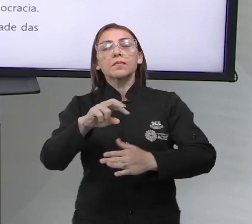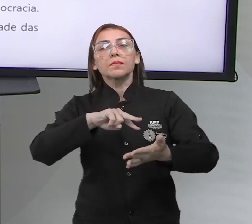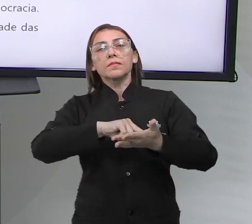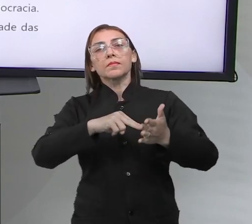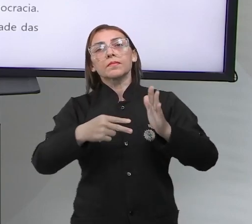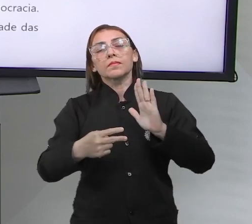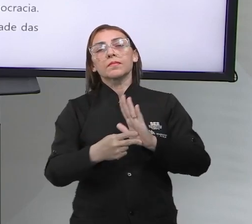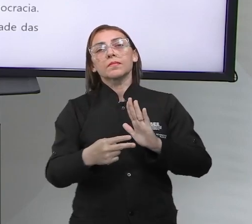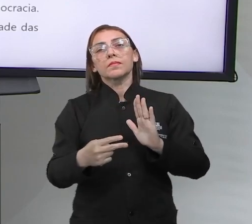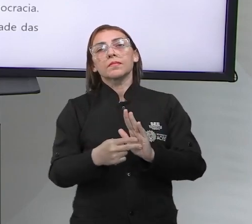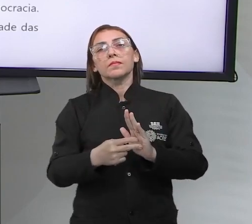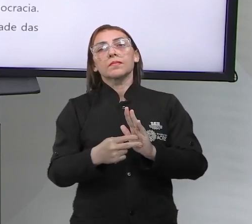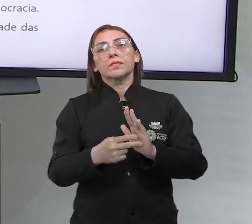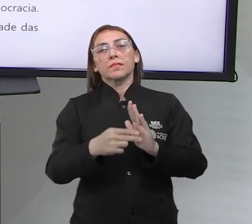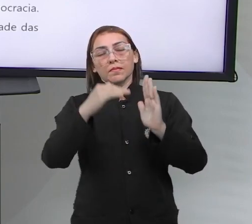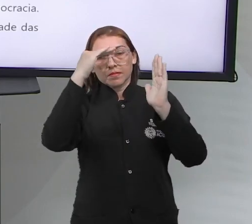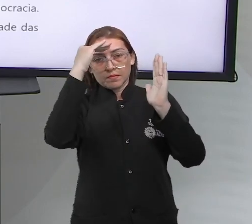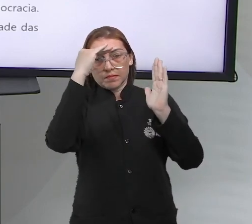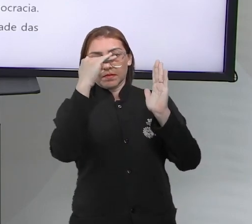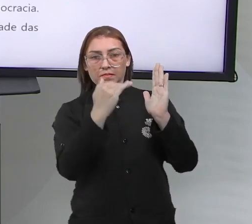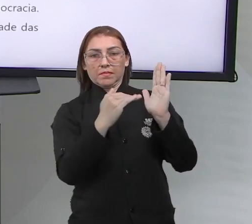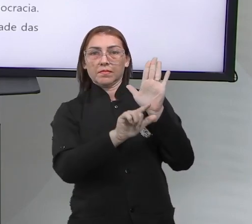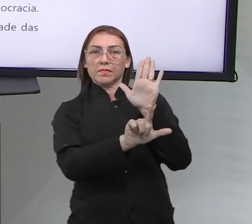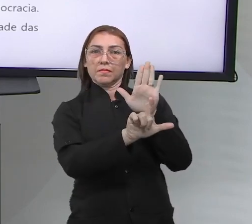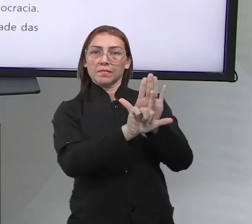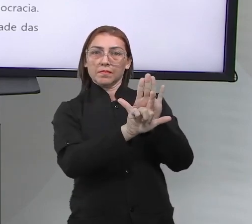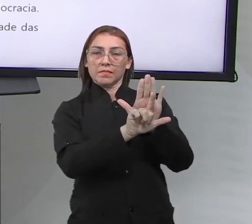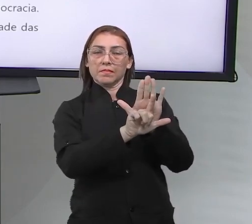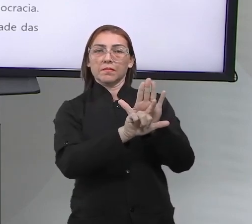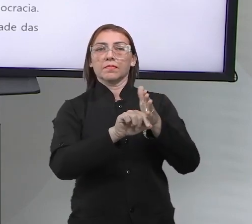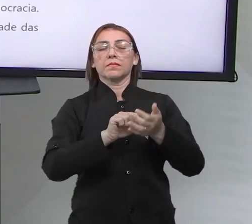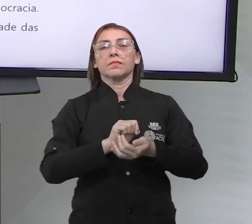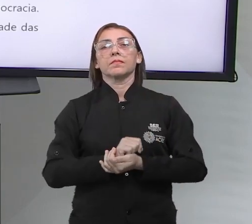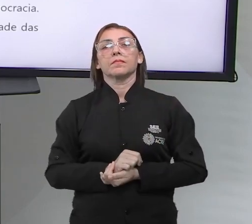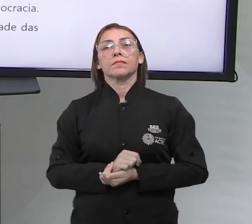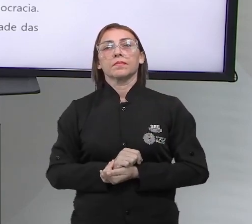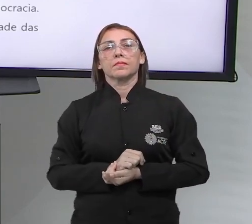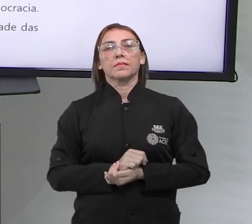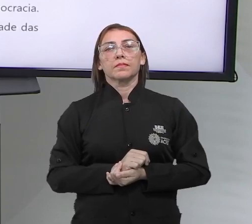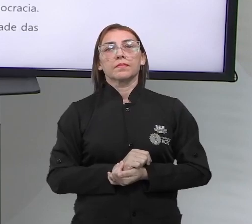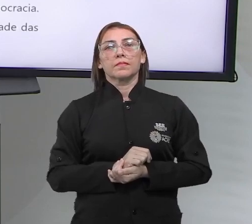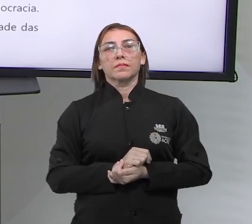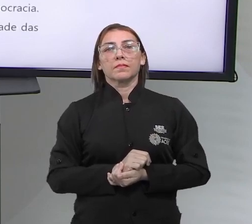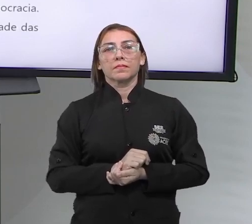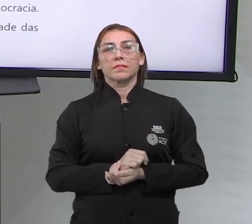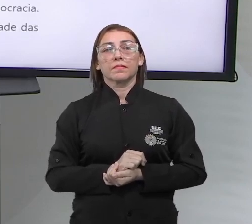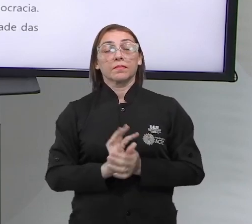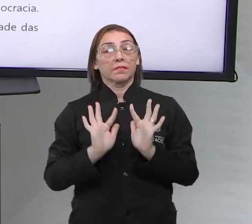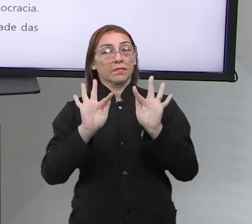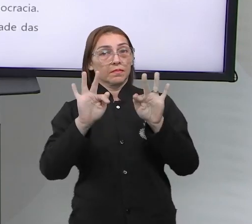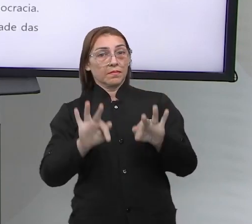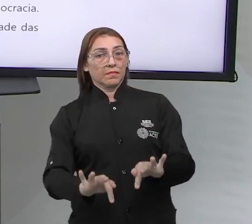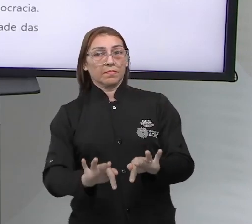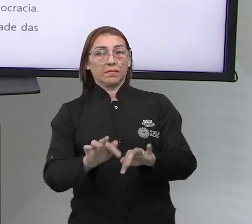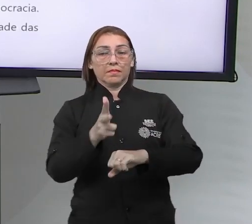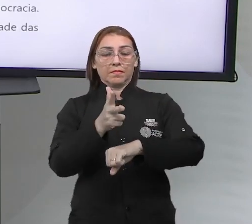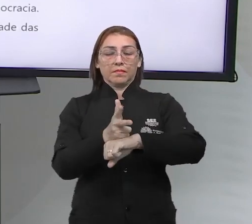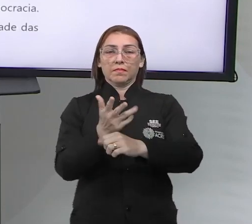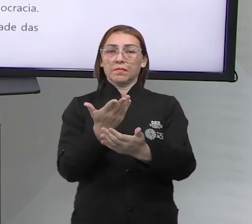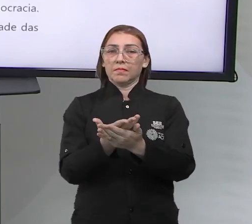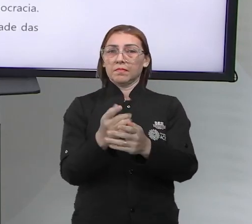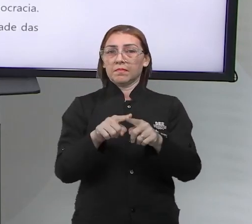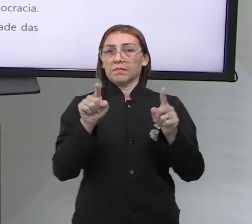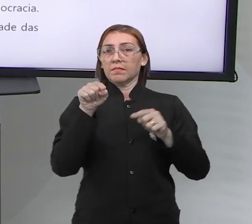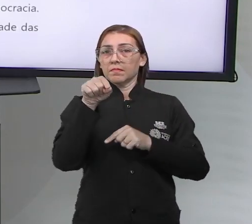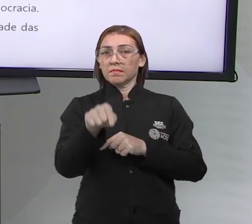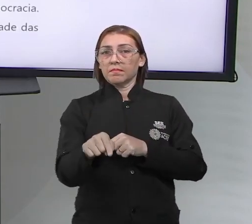respeito ao cumprimento justamente dessas normativas. Eu estou finalizando esta videoaula, mas